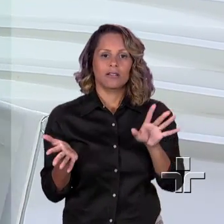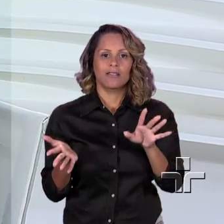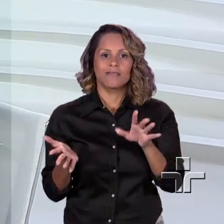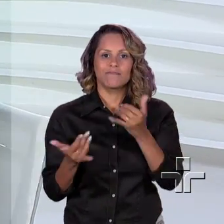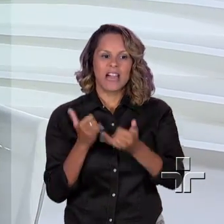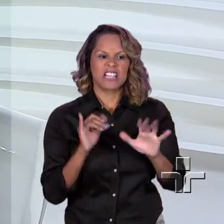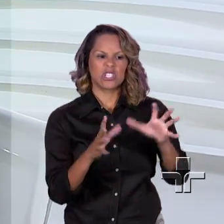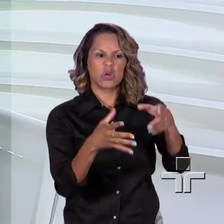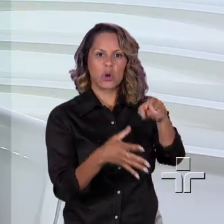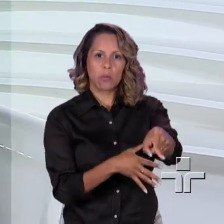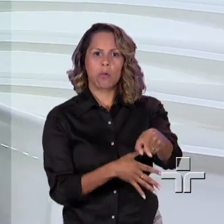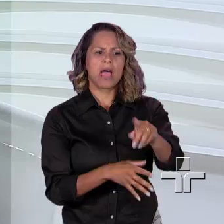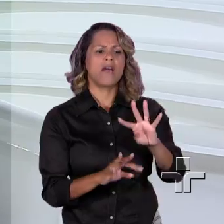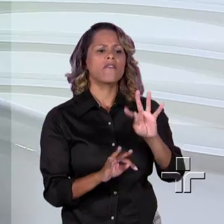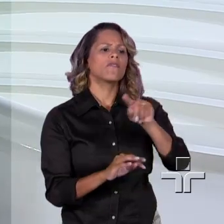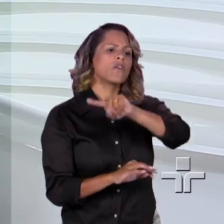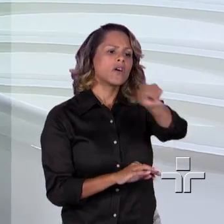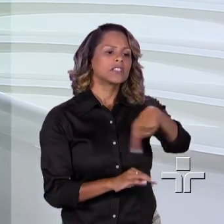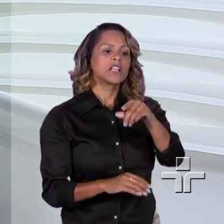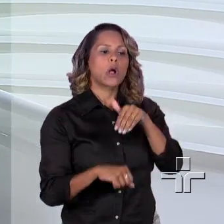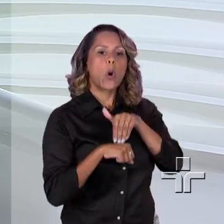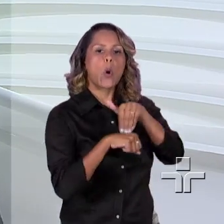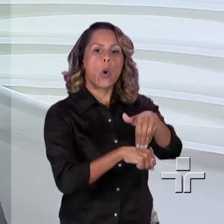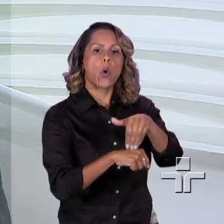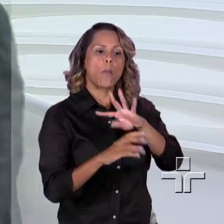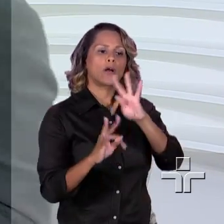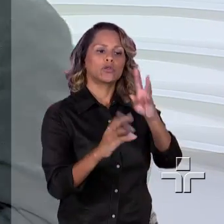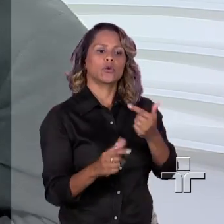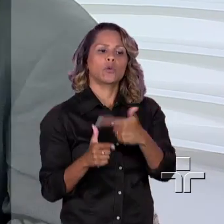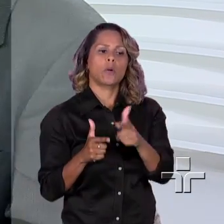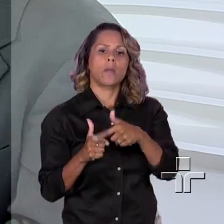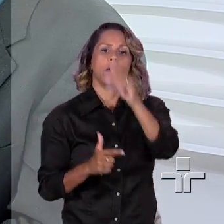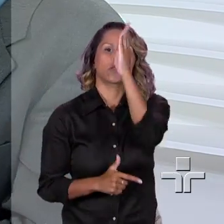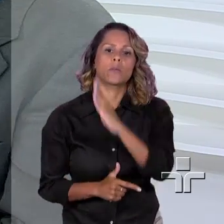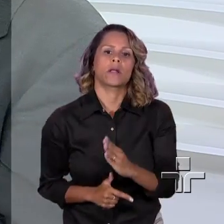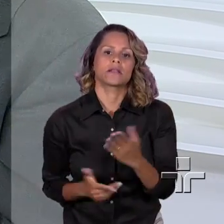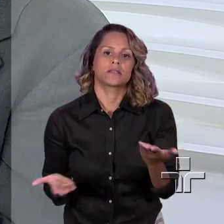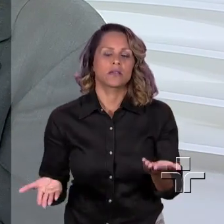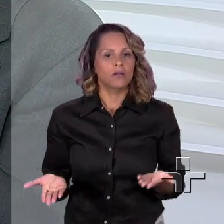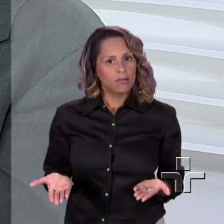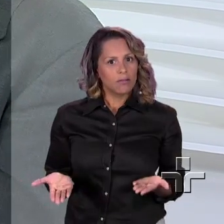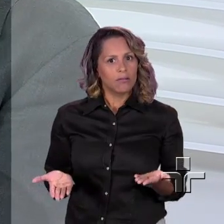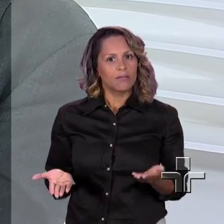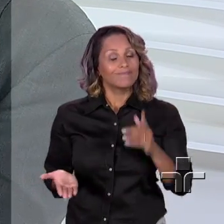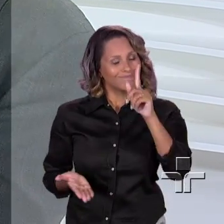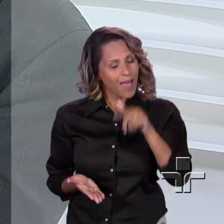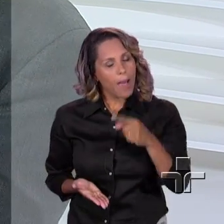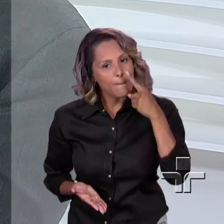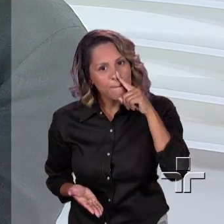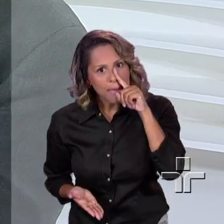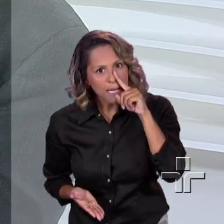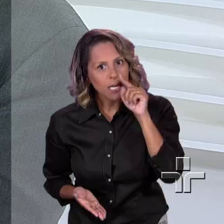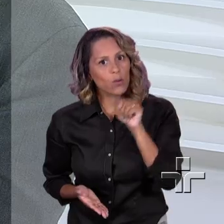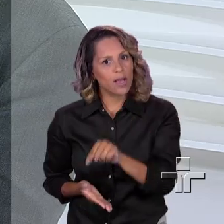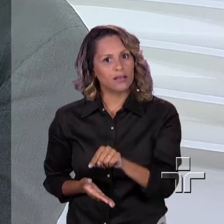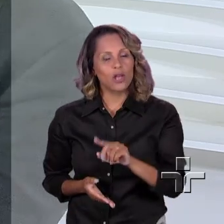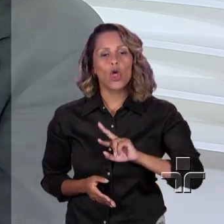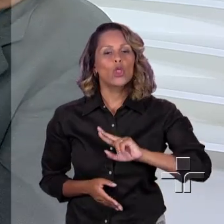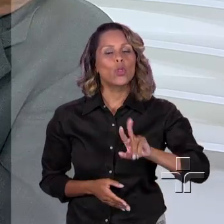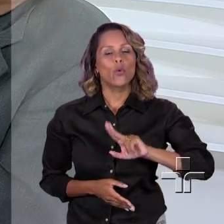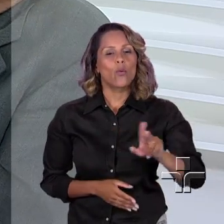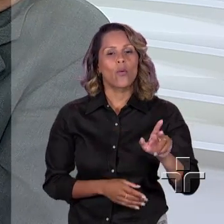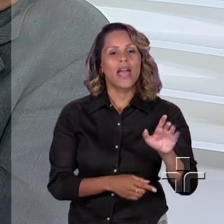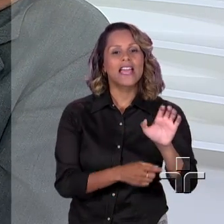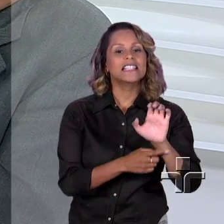responsáveis por todos os problemas no Brasil, que o Brasil enfrenta nesse momento. Então, isso é o grande perigo. Não é a esquerda, é a